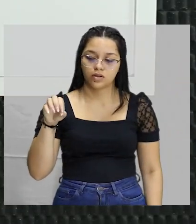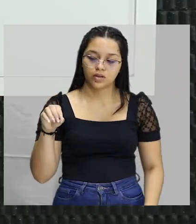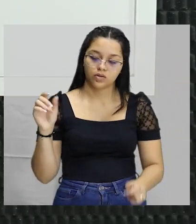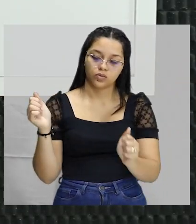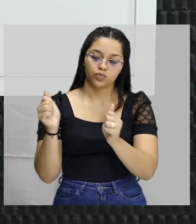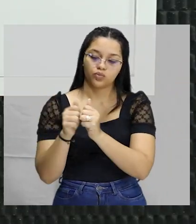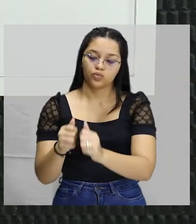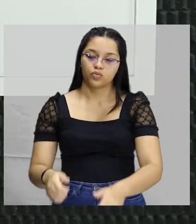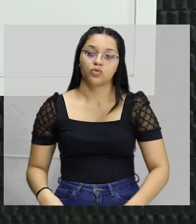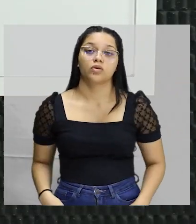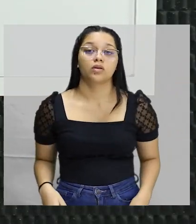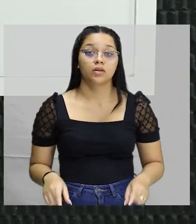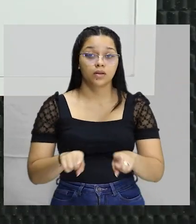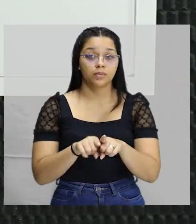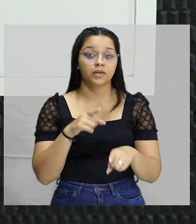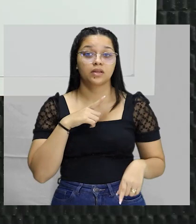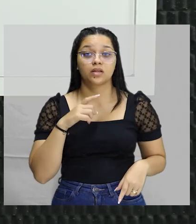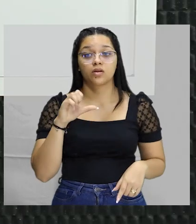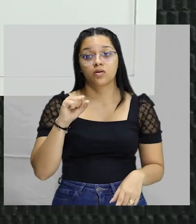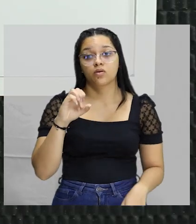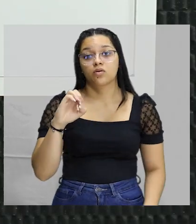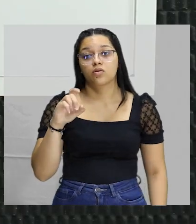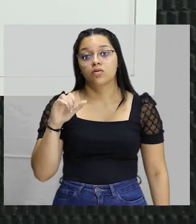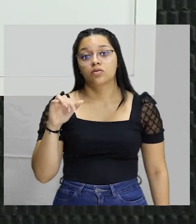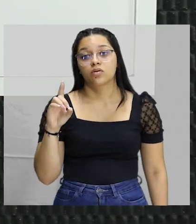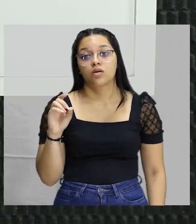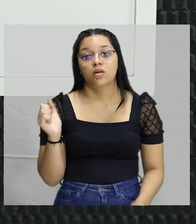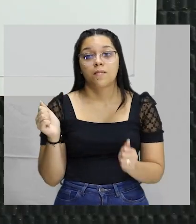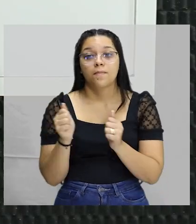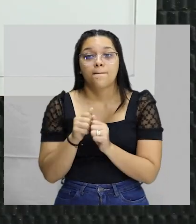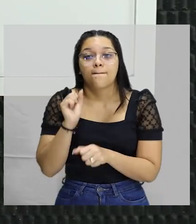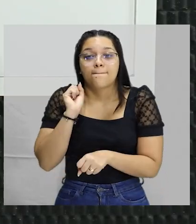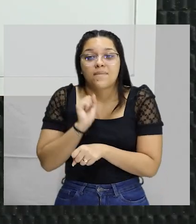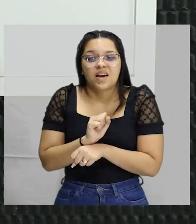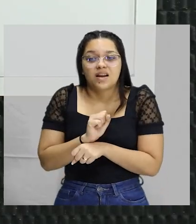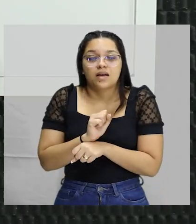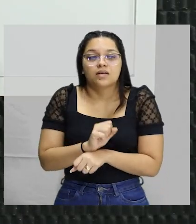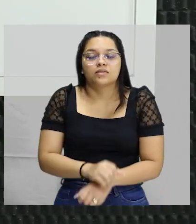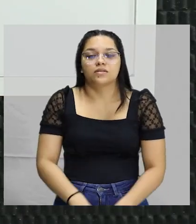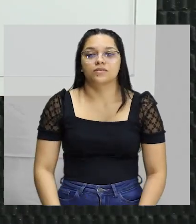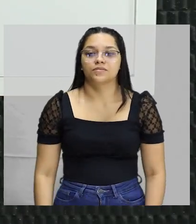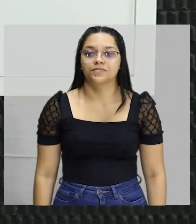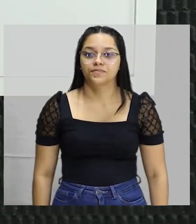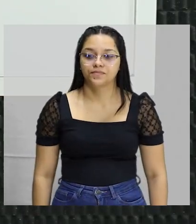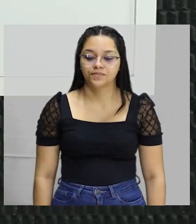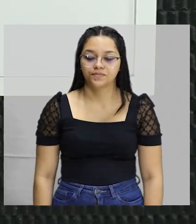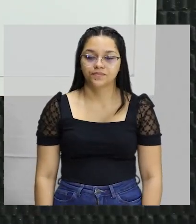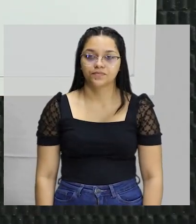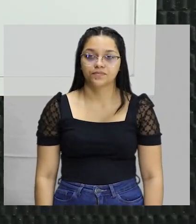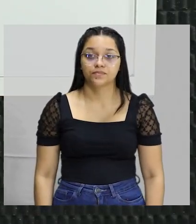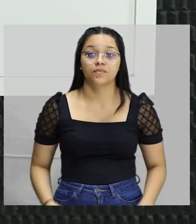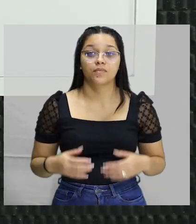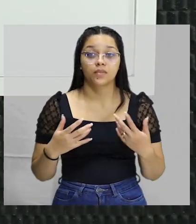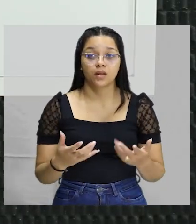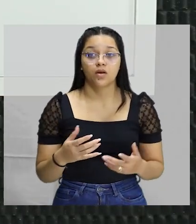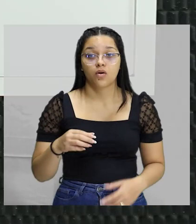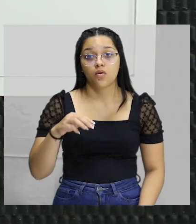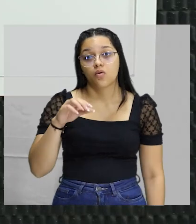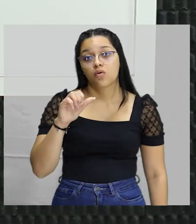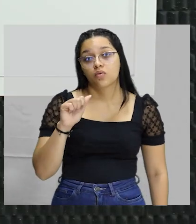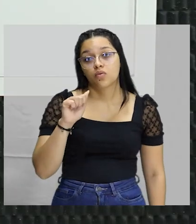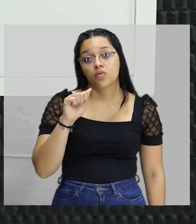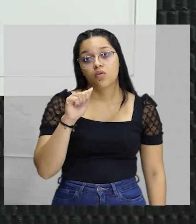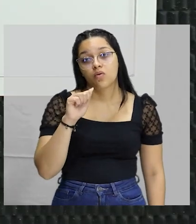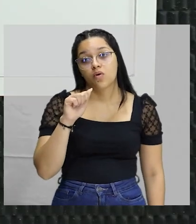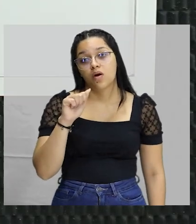mais juntas. E eu tenho um meio sólido que as partículas estão paradinhas, estão compactas. Tá certo? Então, no meio água, por exemplo, no meio